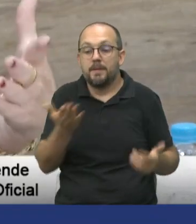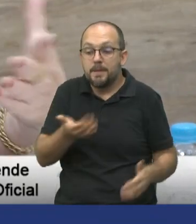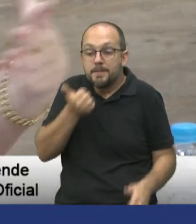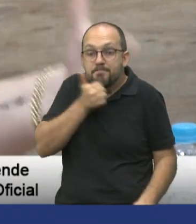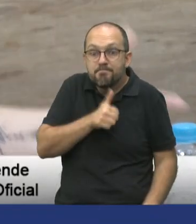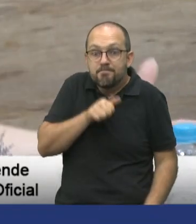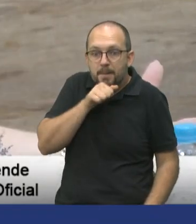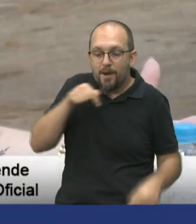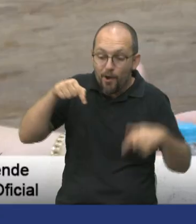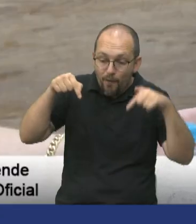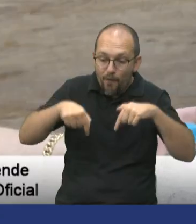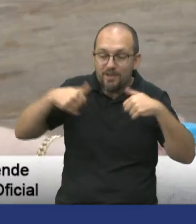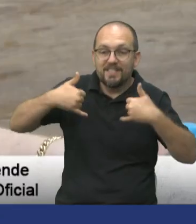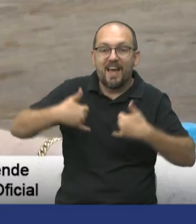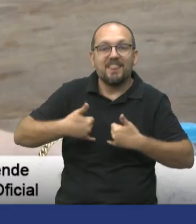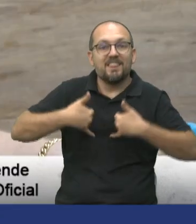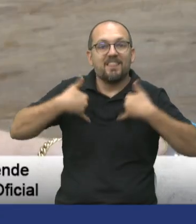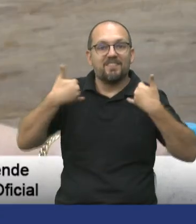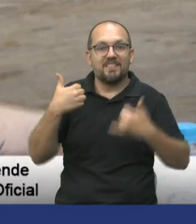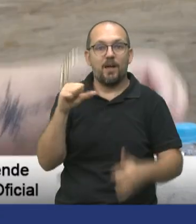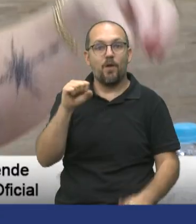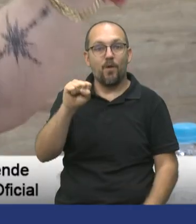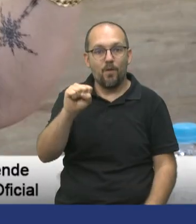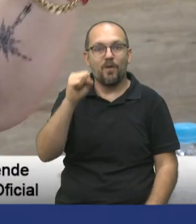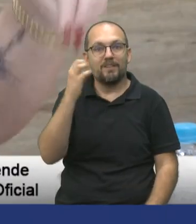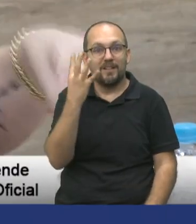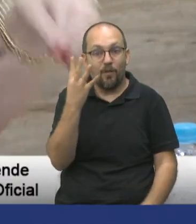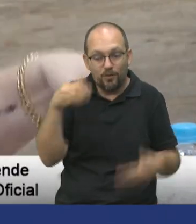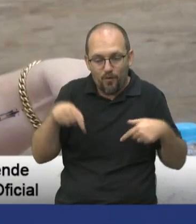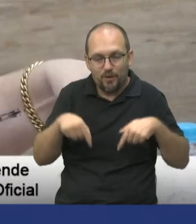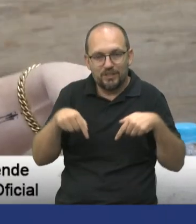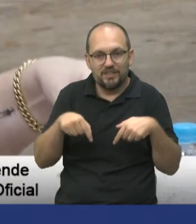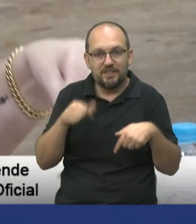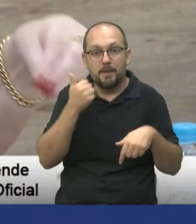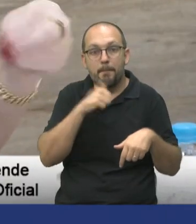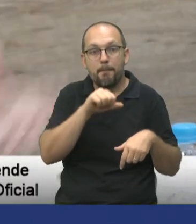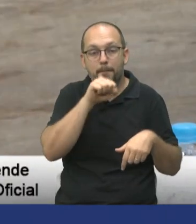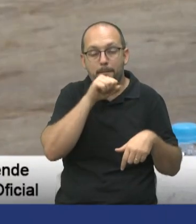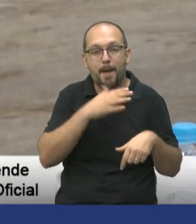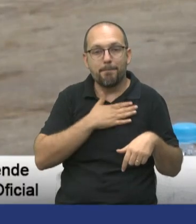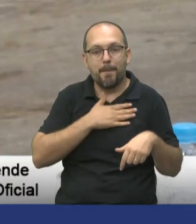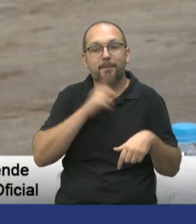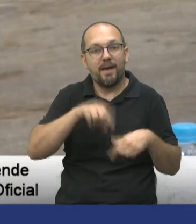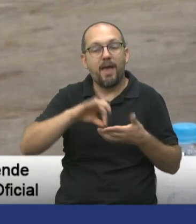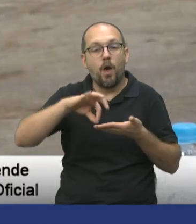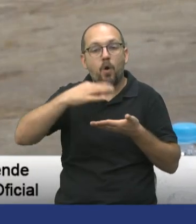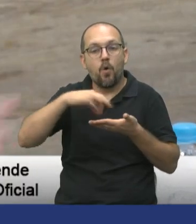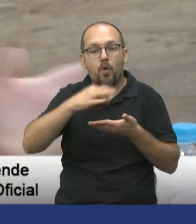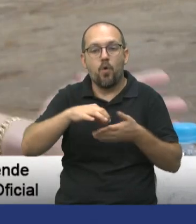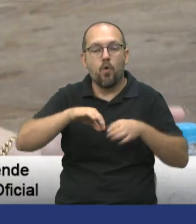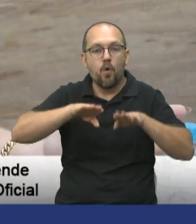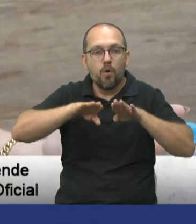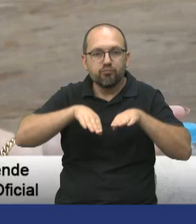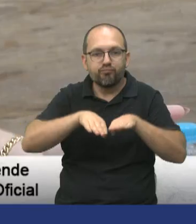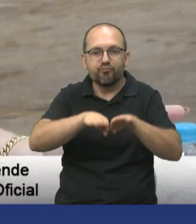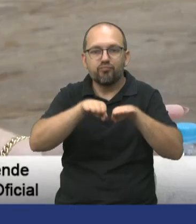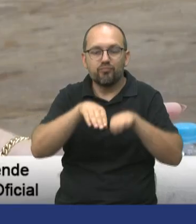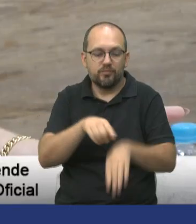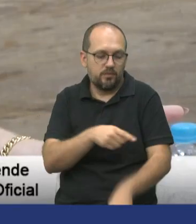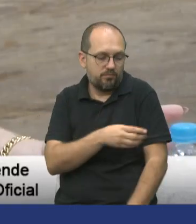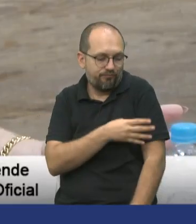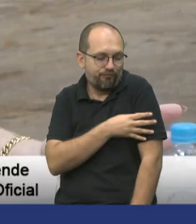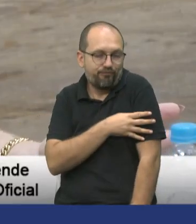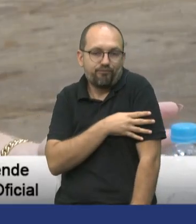está fazendo 84 anos, ela é costureira. Ela teve a 4ª série